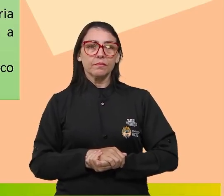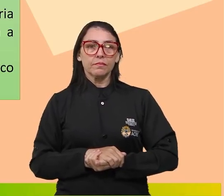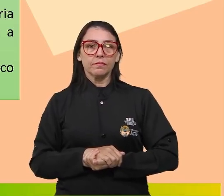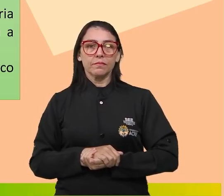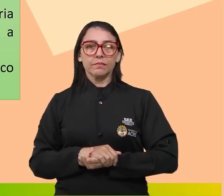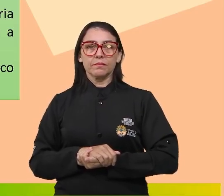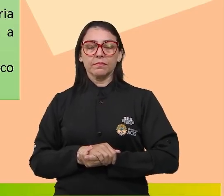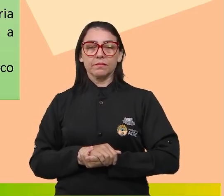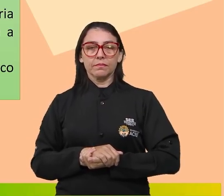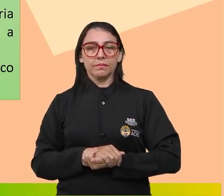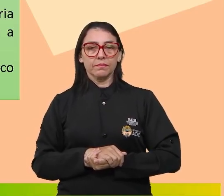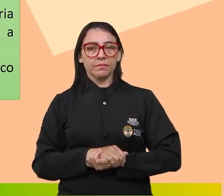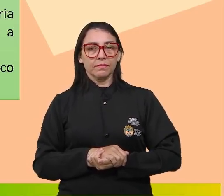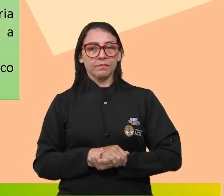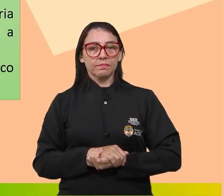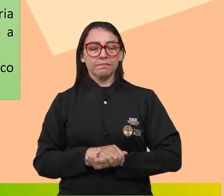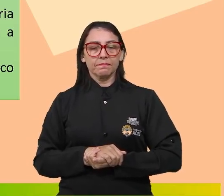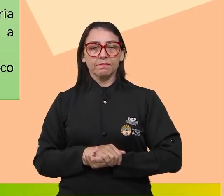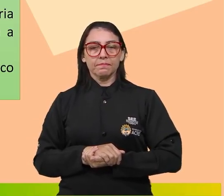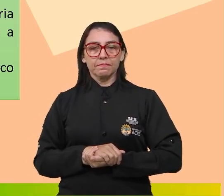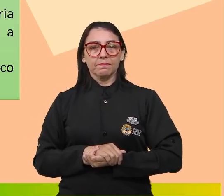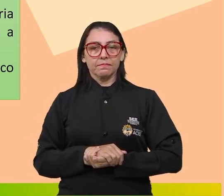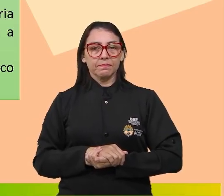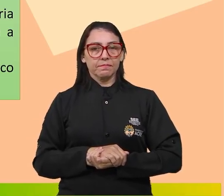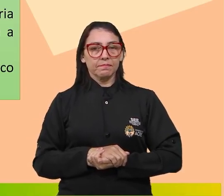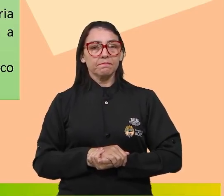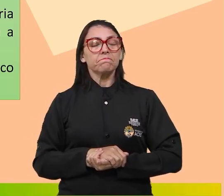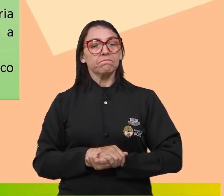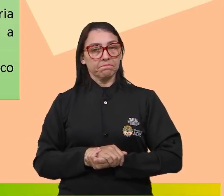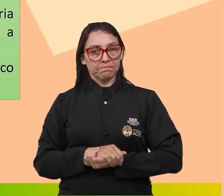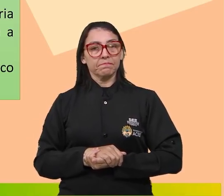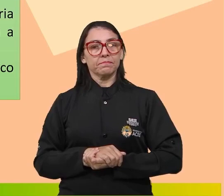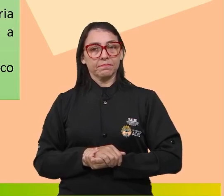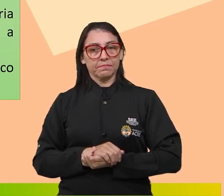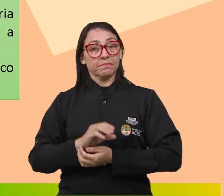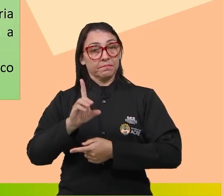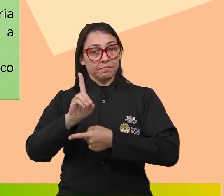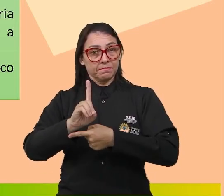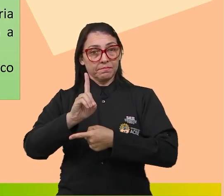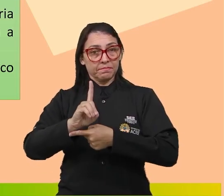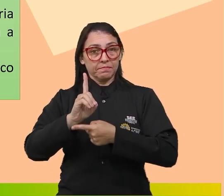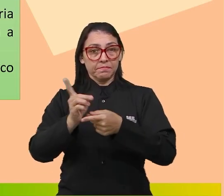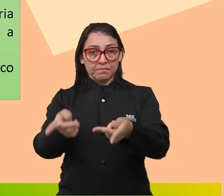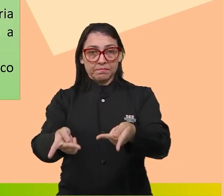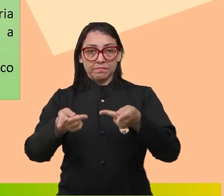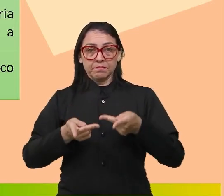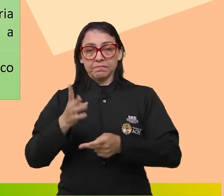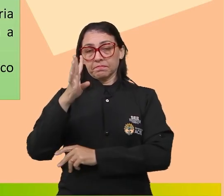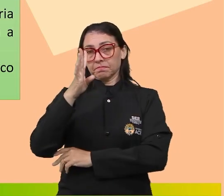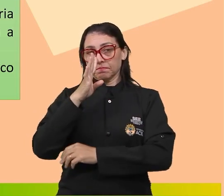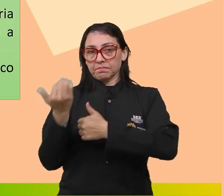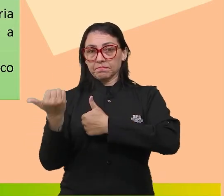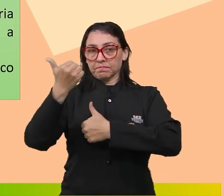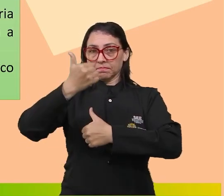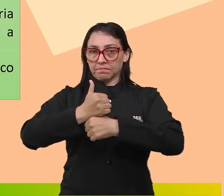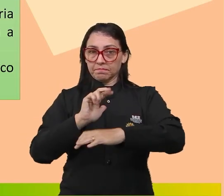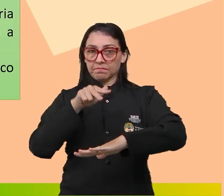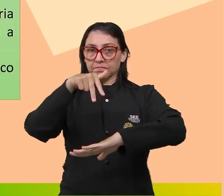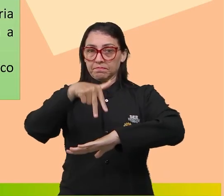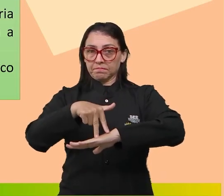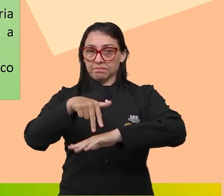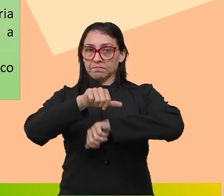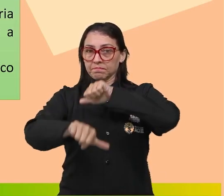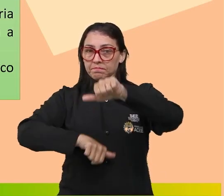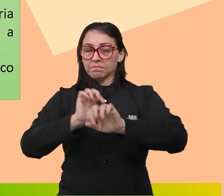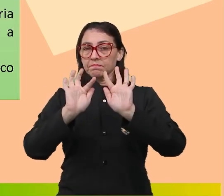essa alternativa aí, ela está coerente. A letra D, o convite ao espectador para substituir o